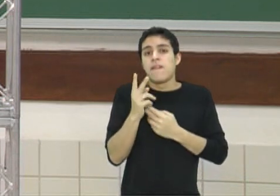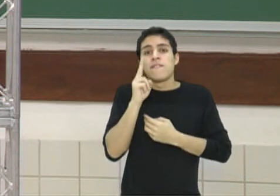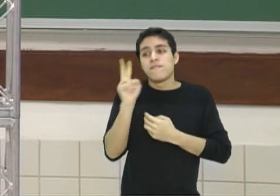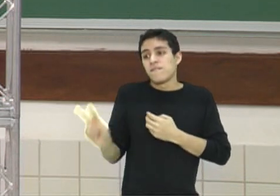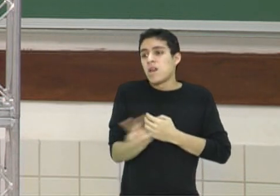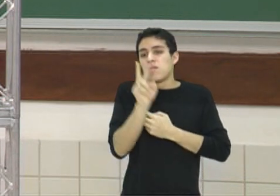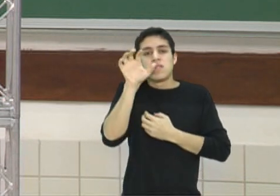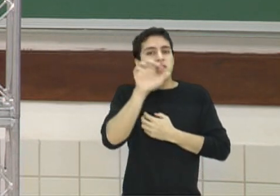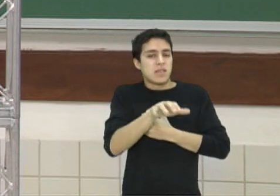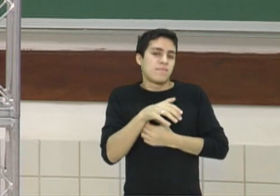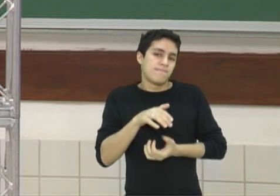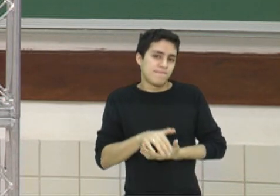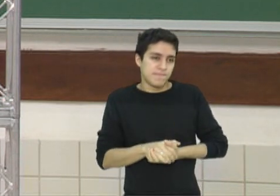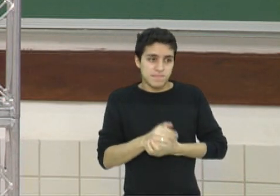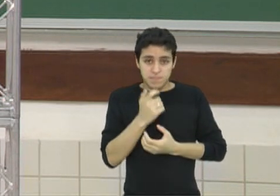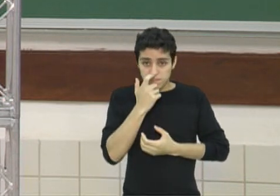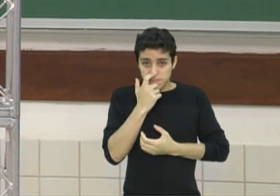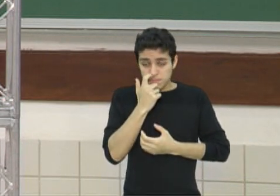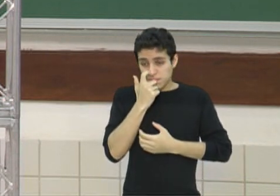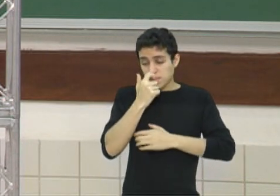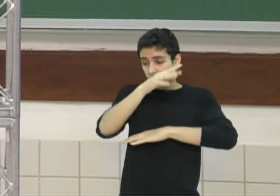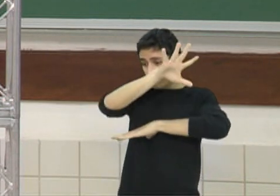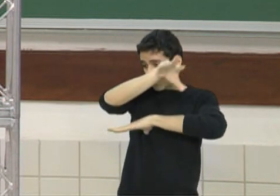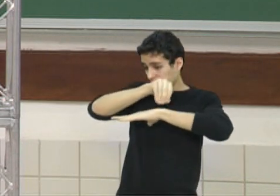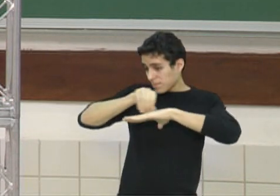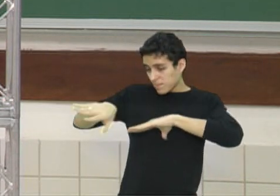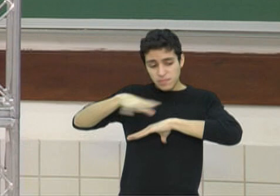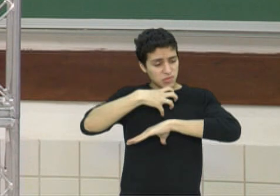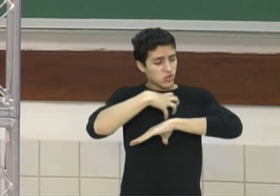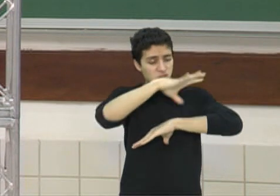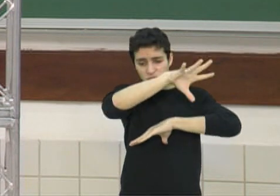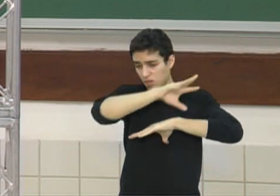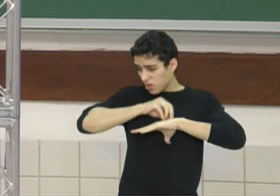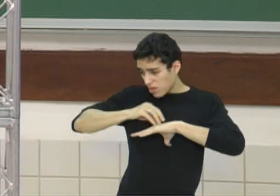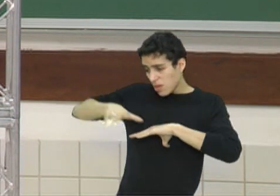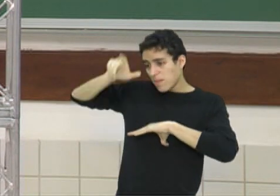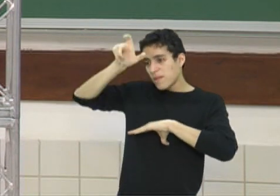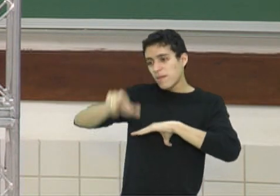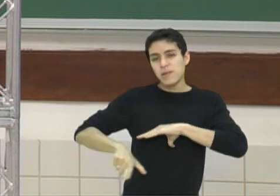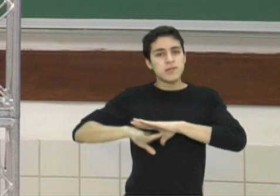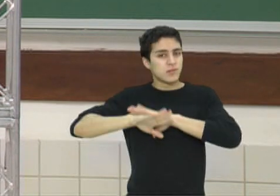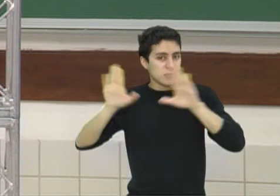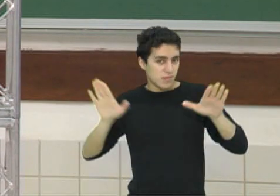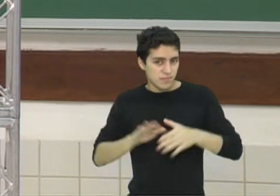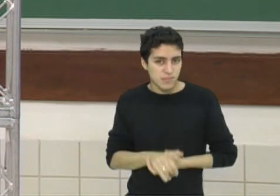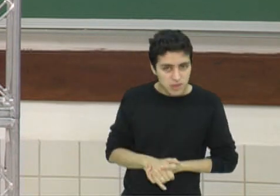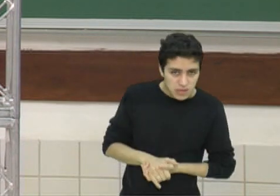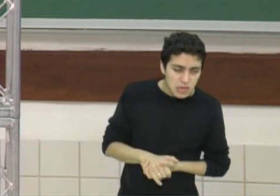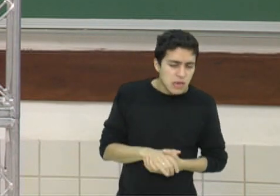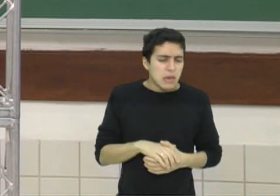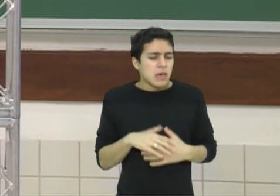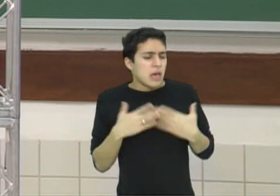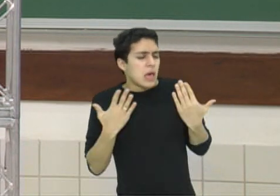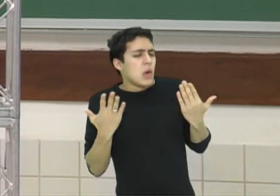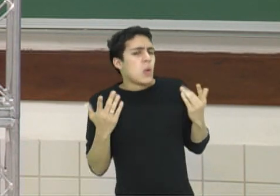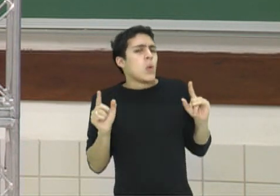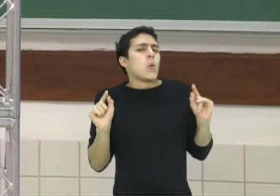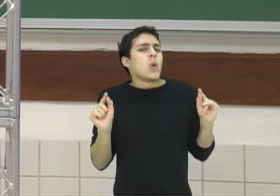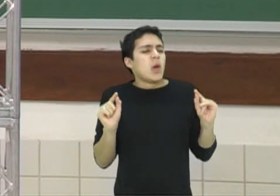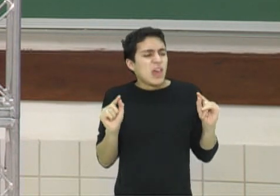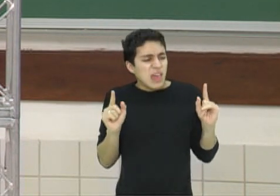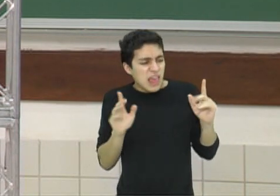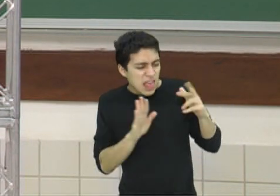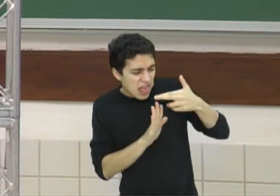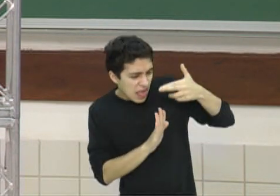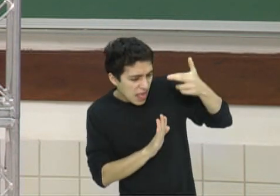mais isso, que ele está trazendo o que o artista quer falar para o receptor final. Então, já não existe mais essa questão